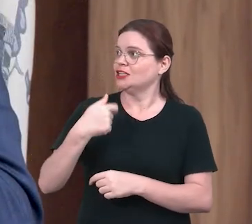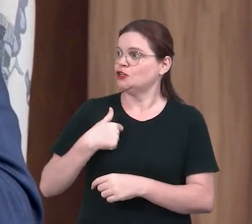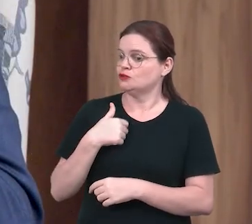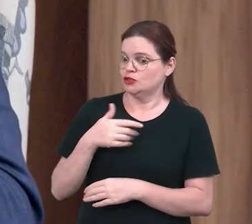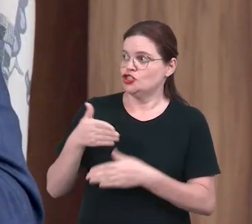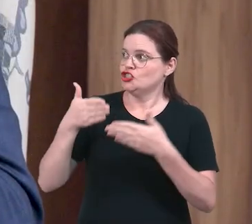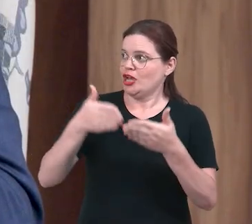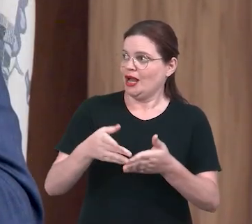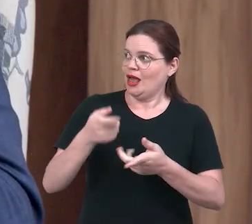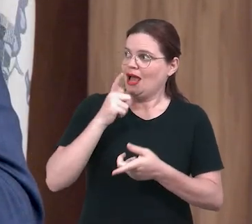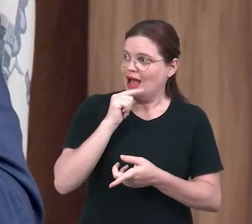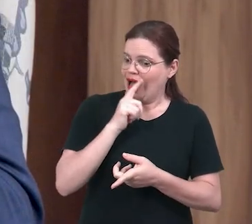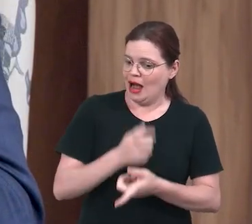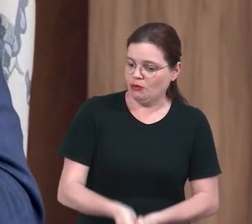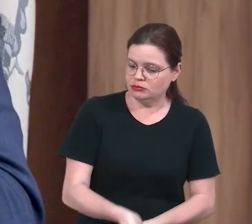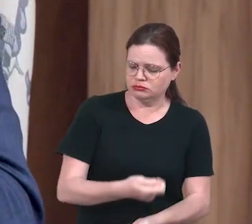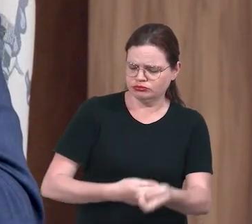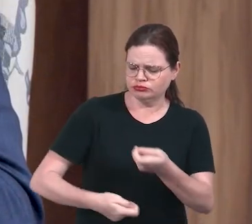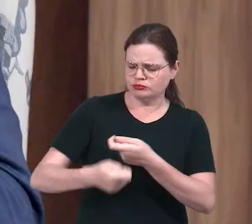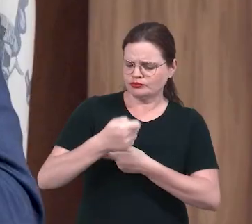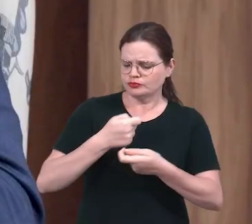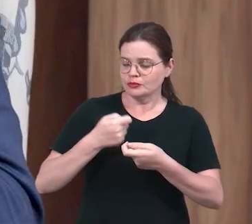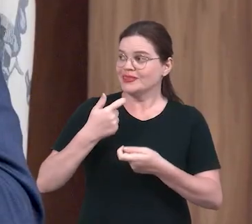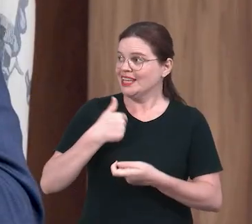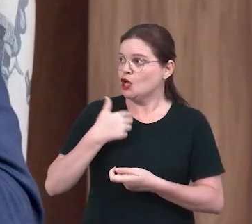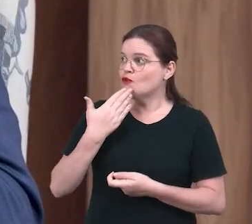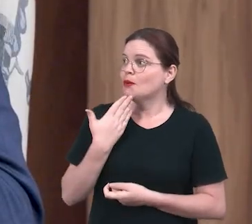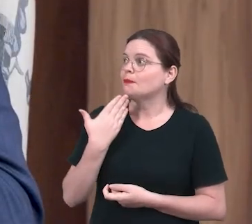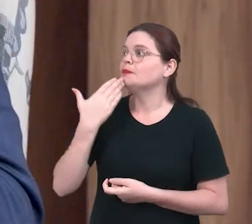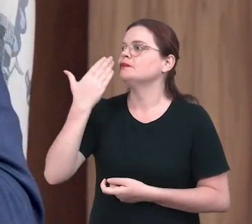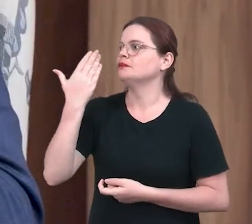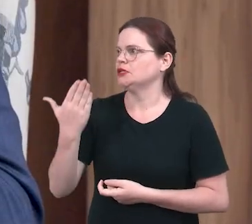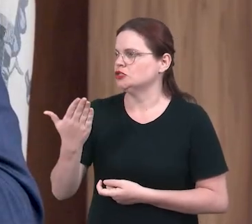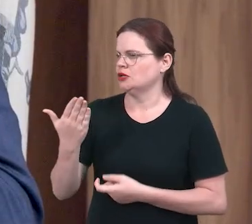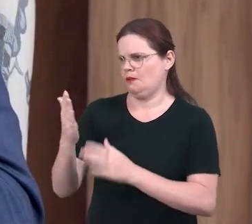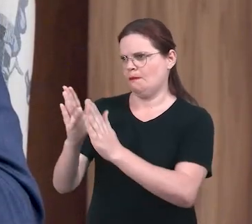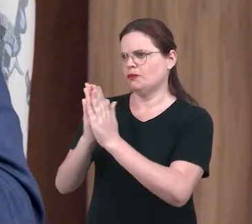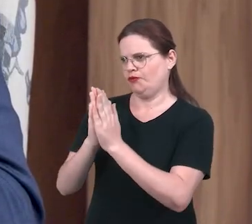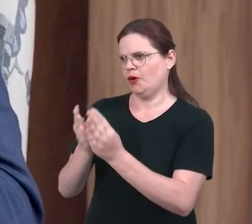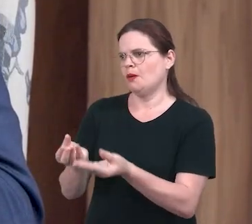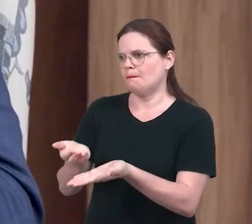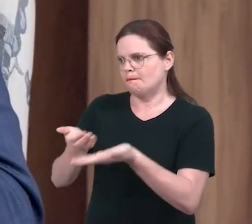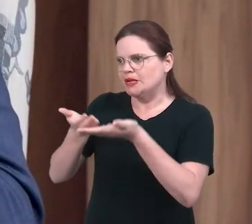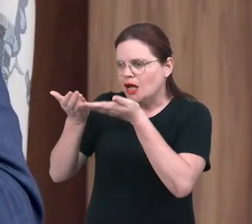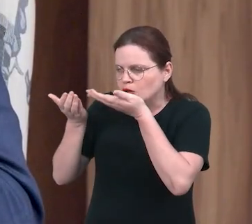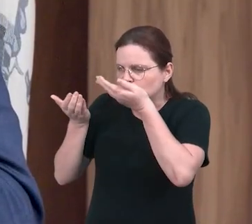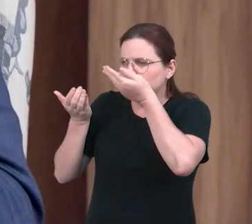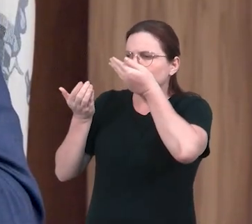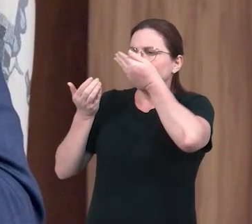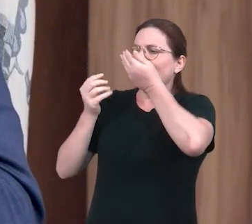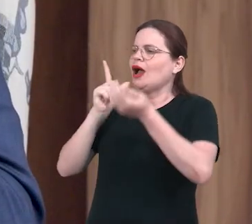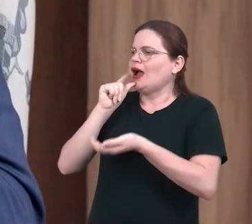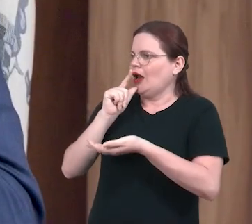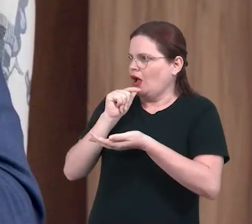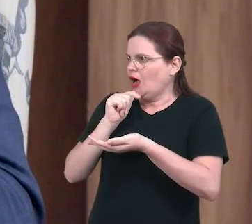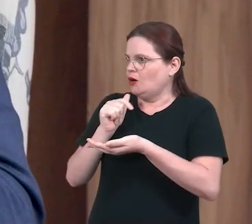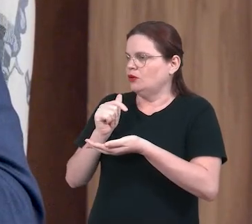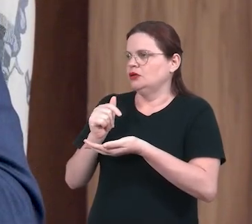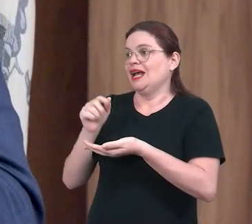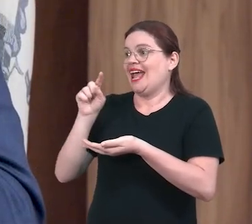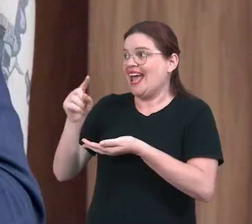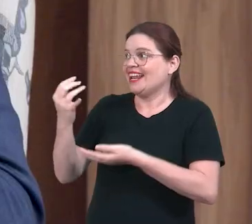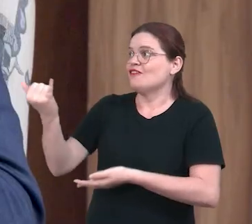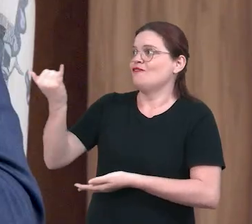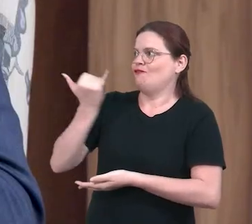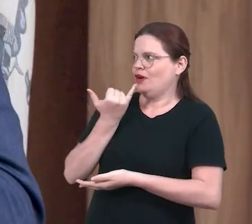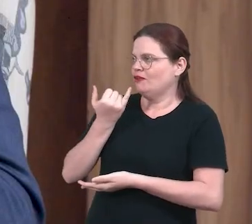e quando eu pedir água para ela, ela vai dizer que vai tirar para mim, vai tirar para os meus camelos, Eu quero que seja essa moça. Quando